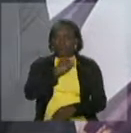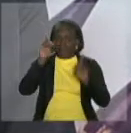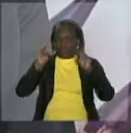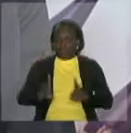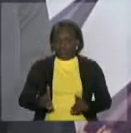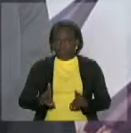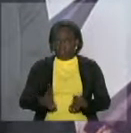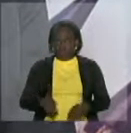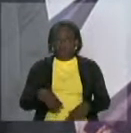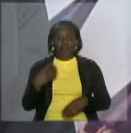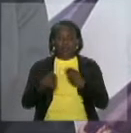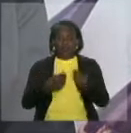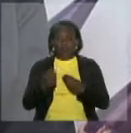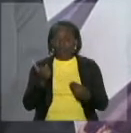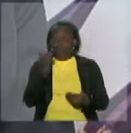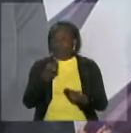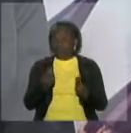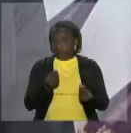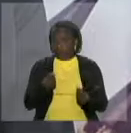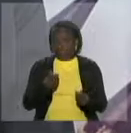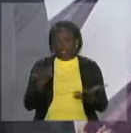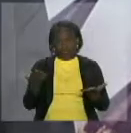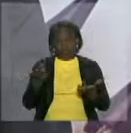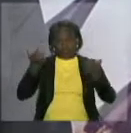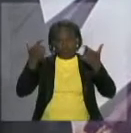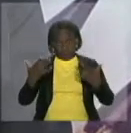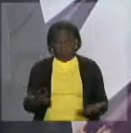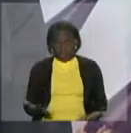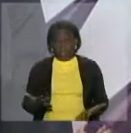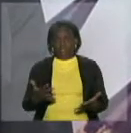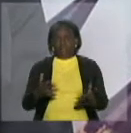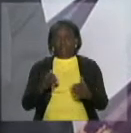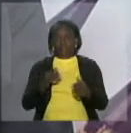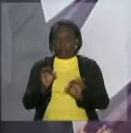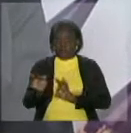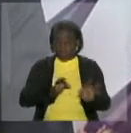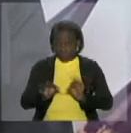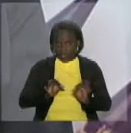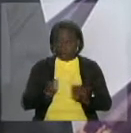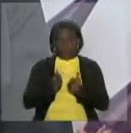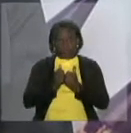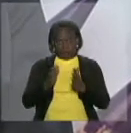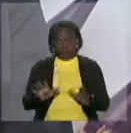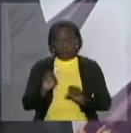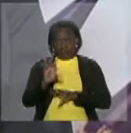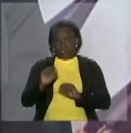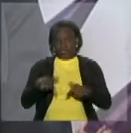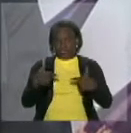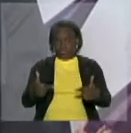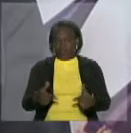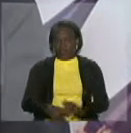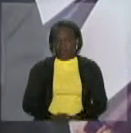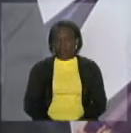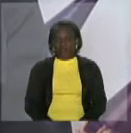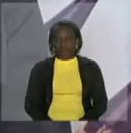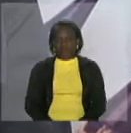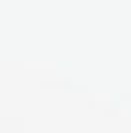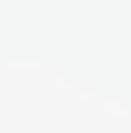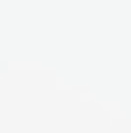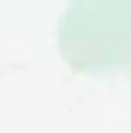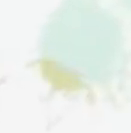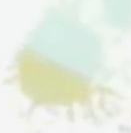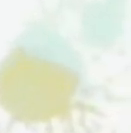do aluno com deficiência. Como isso vai ocorrer, nós vamos discutir agora. Prepare-se, está no ar o